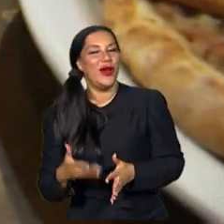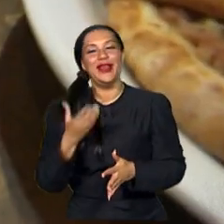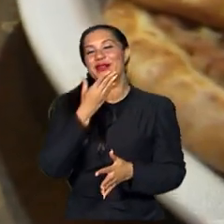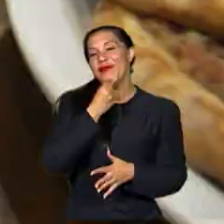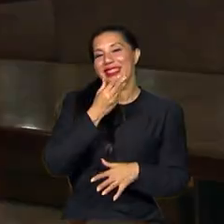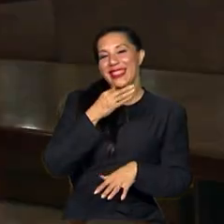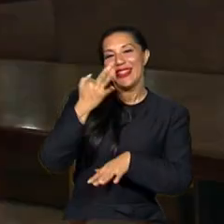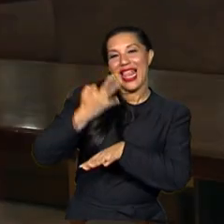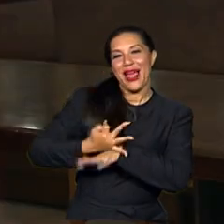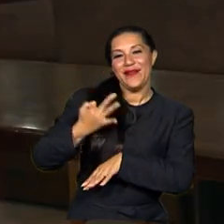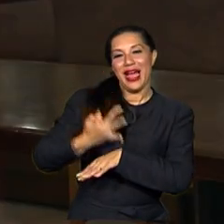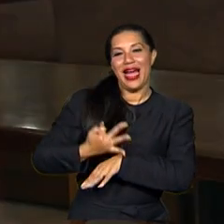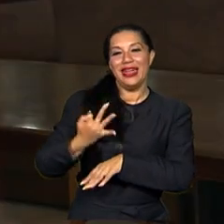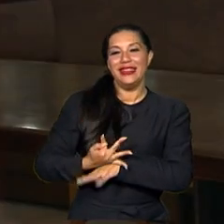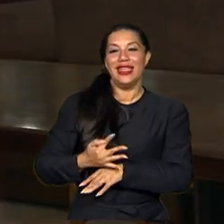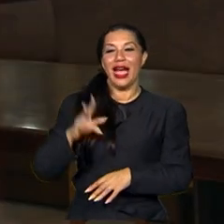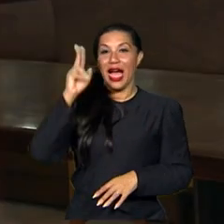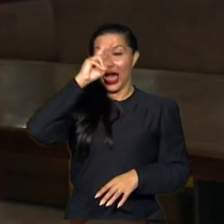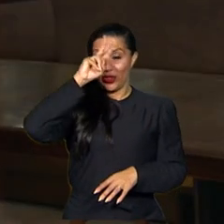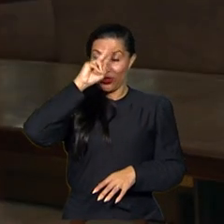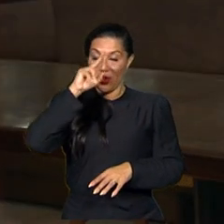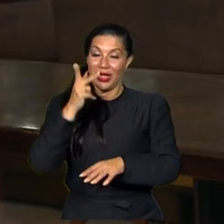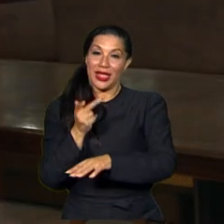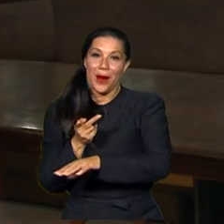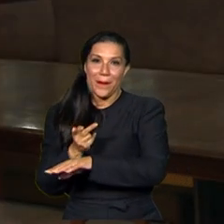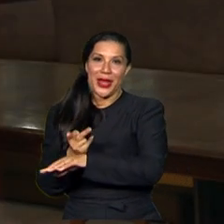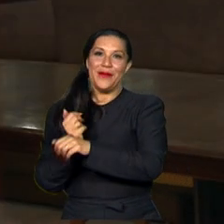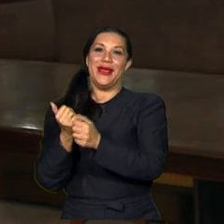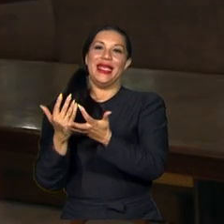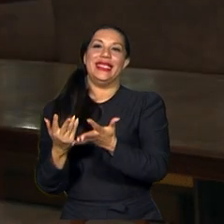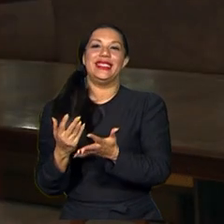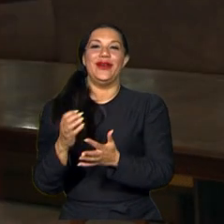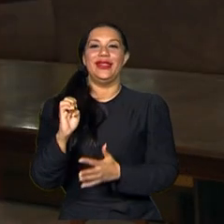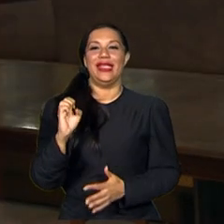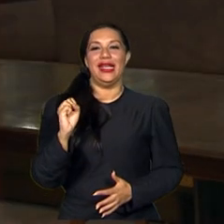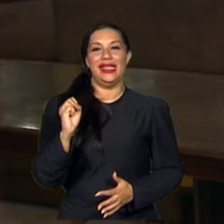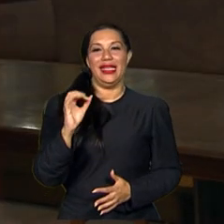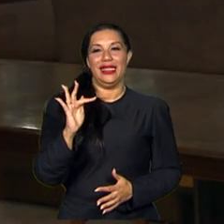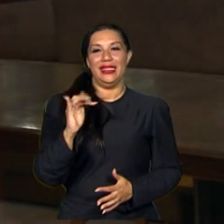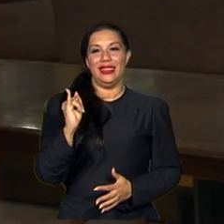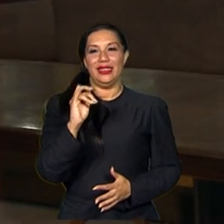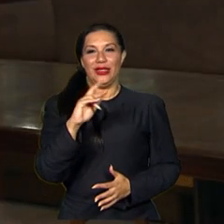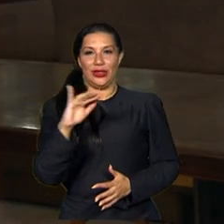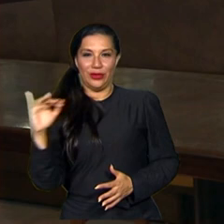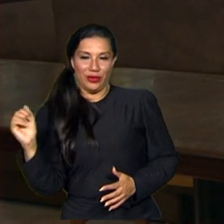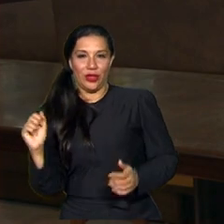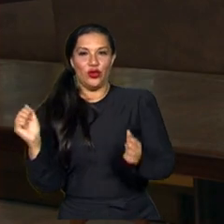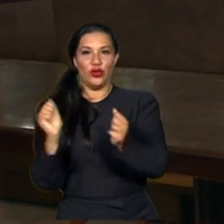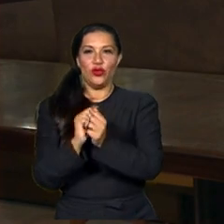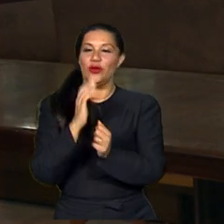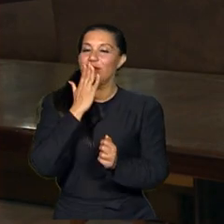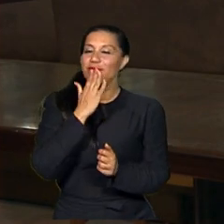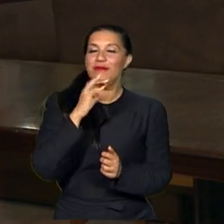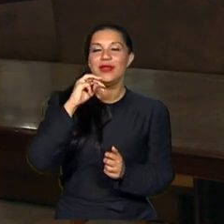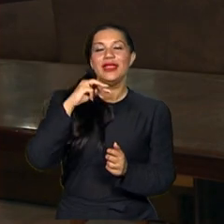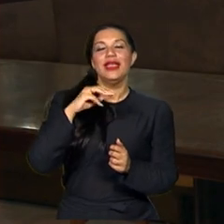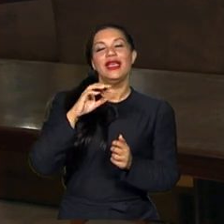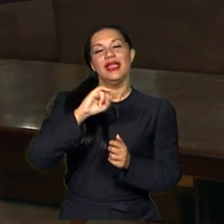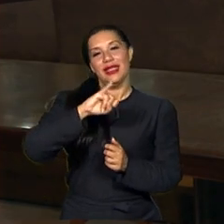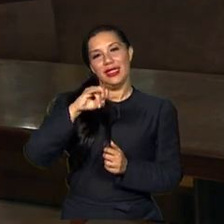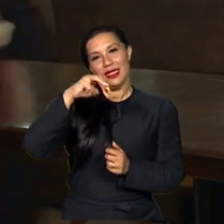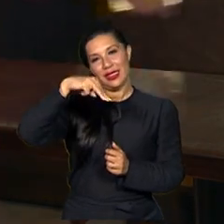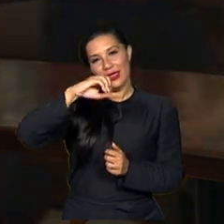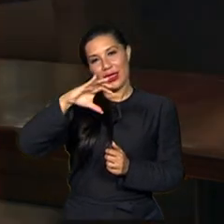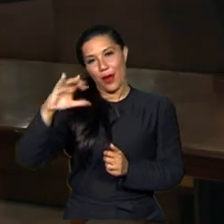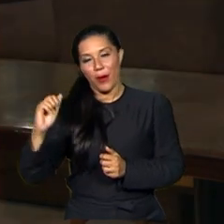Travesso. A história da premiação da Esfirra Juventus com o clube, com a Web Rádio Moca, começou logo